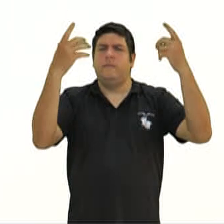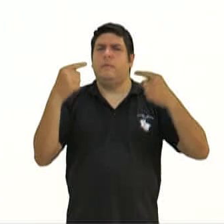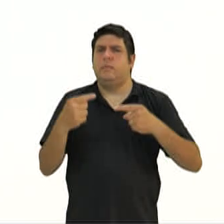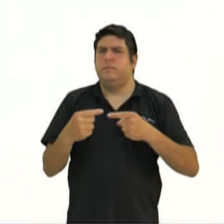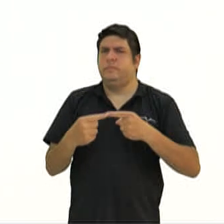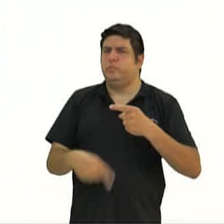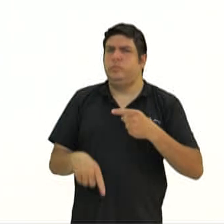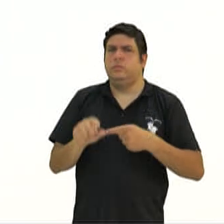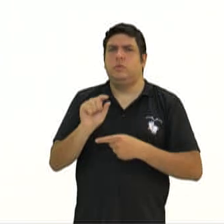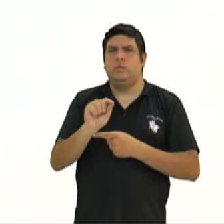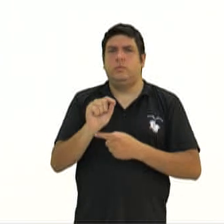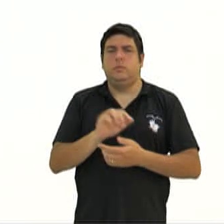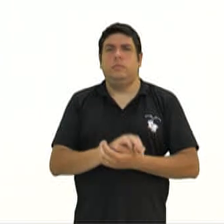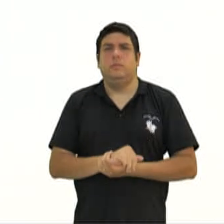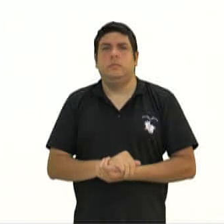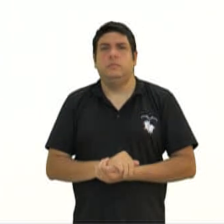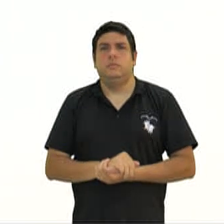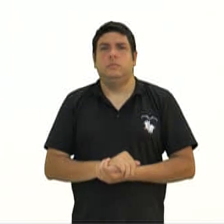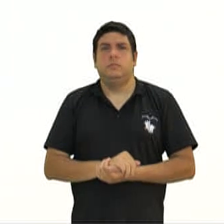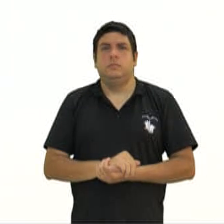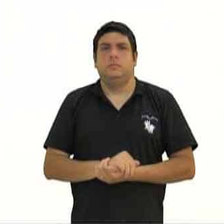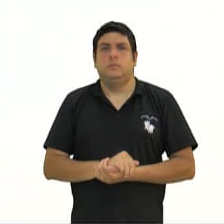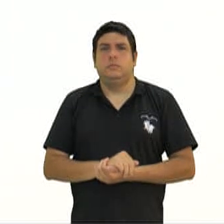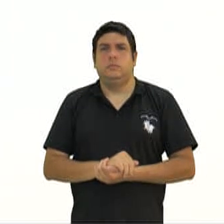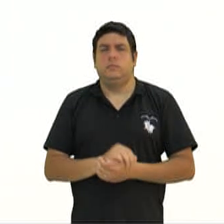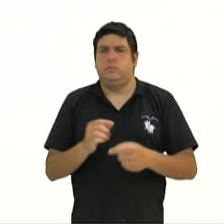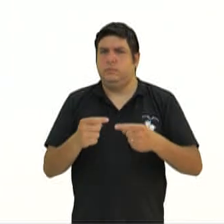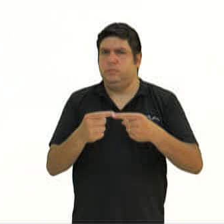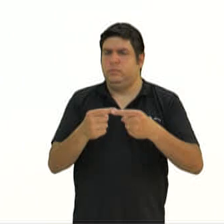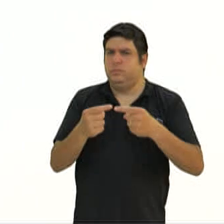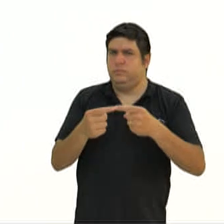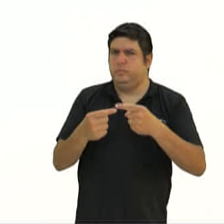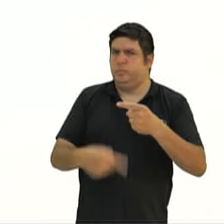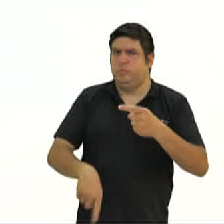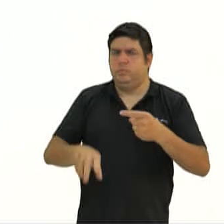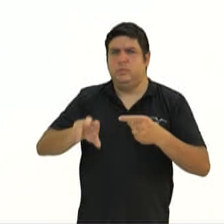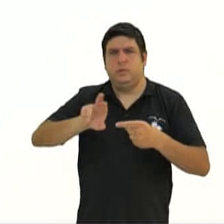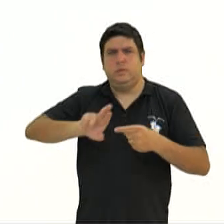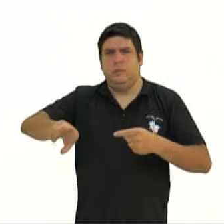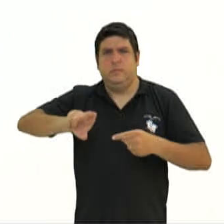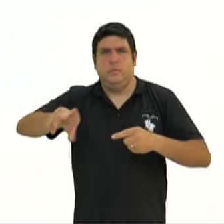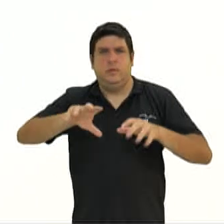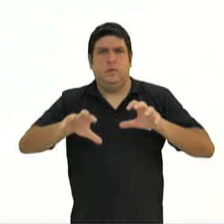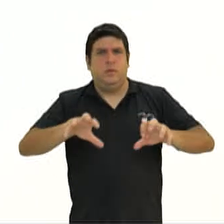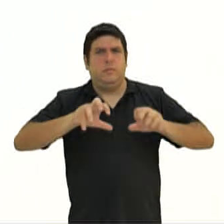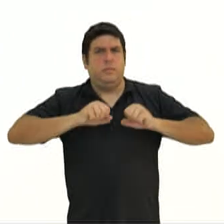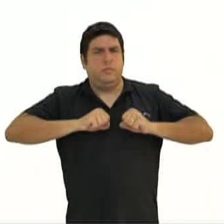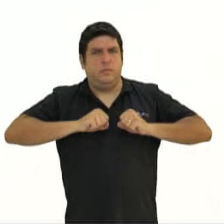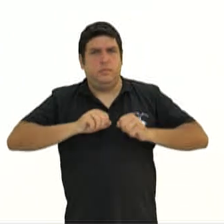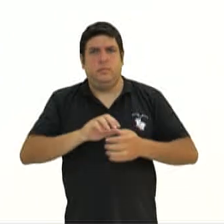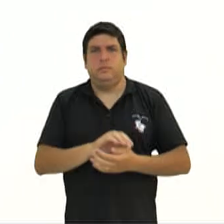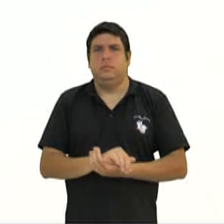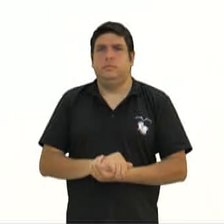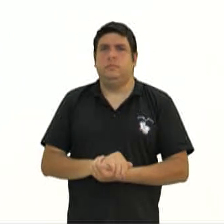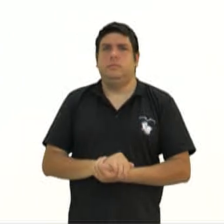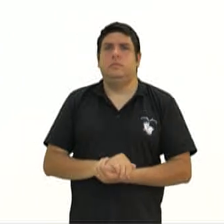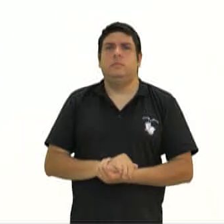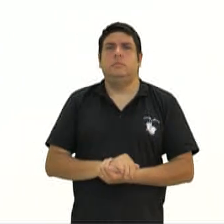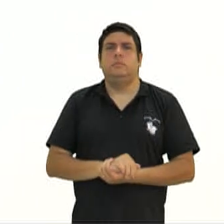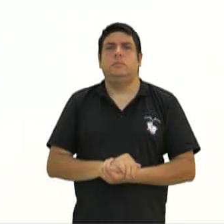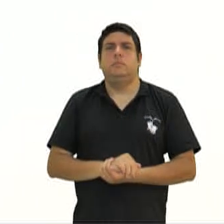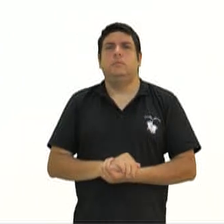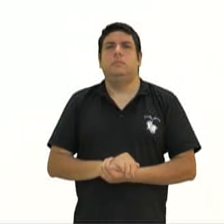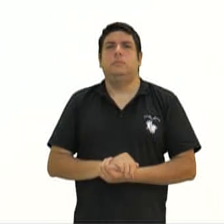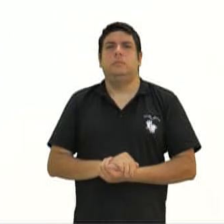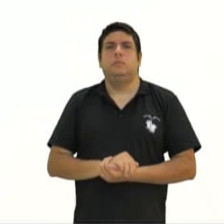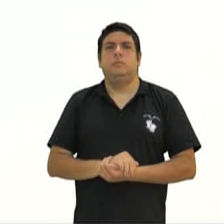significa? It doesn't mean any curse. Não tem nada a ver, não significa nada relacionado a uma maldição. E a